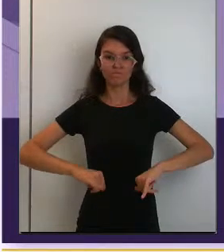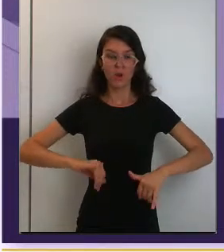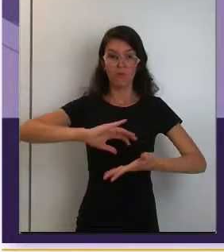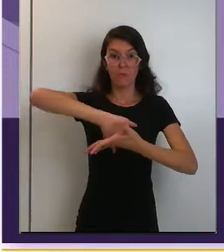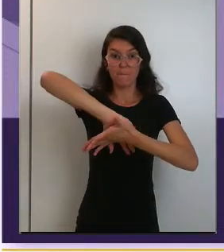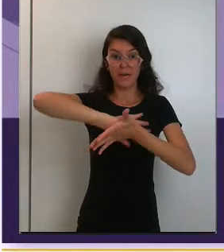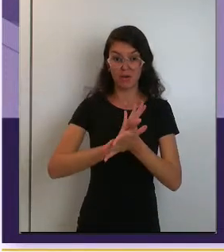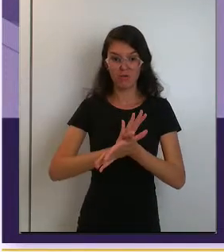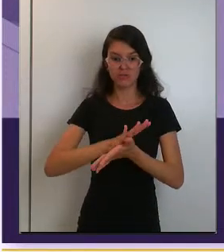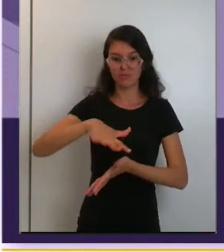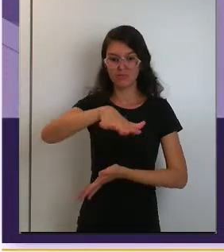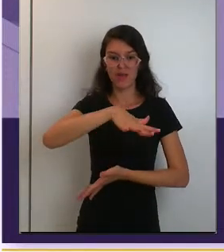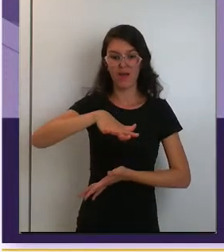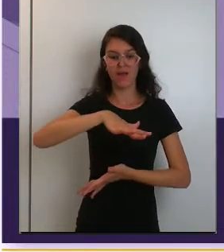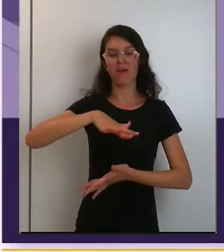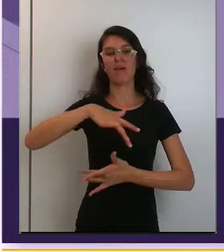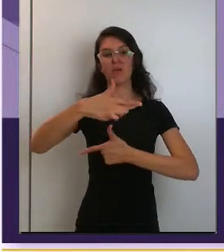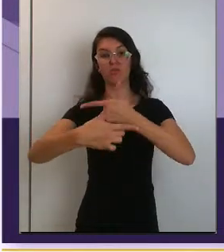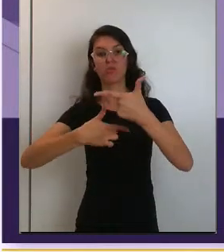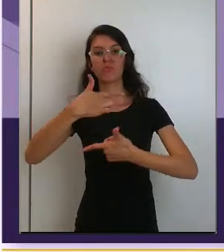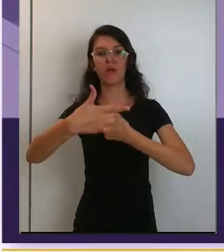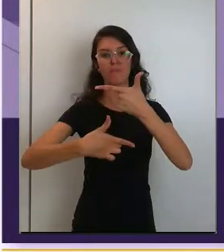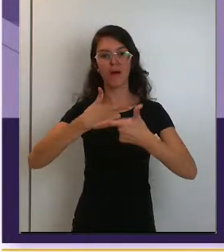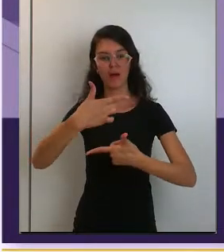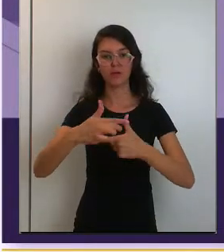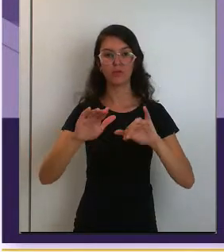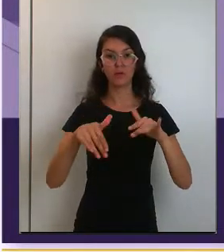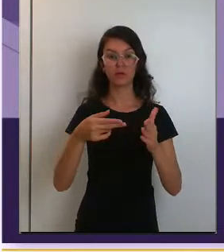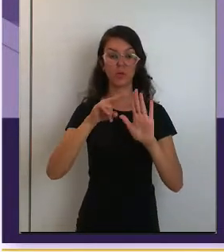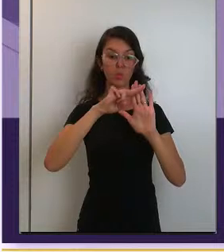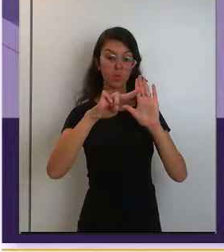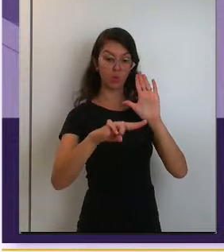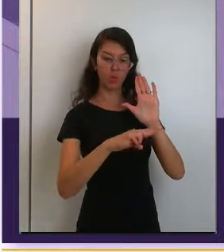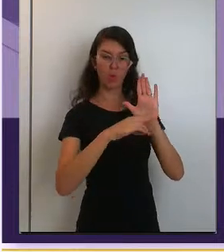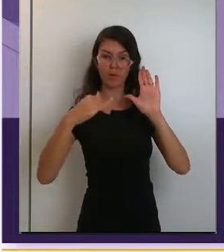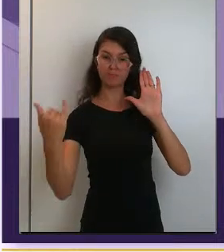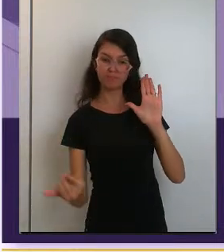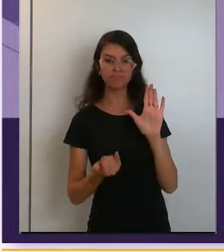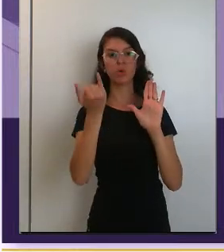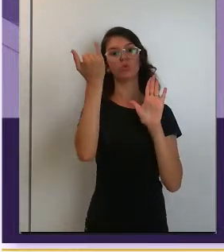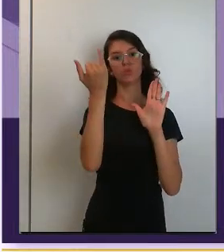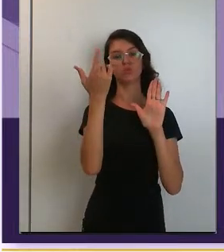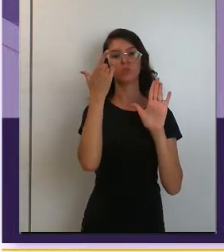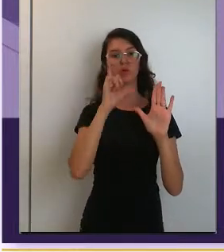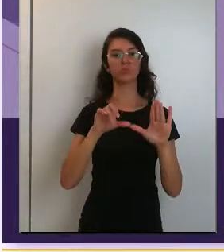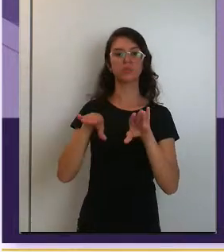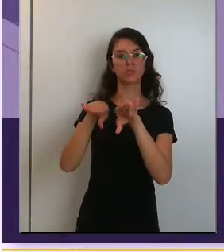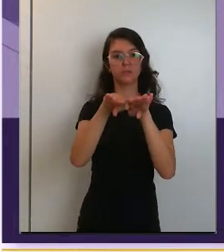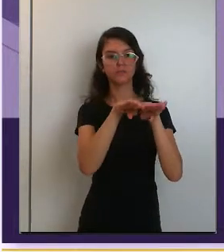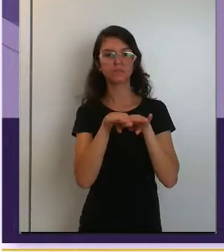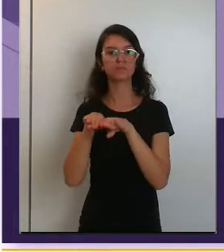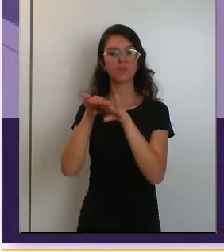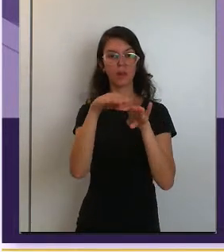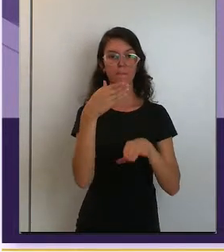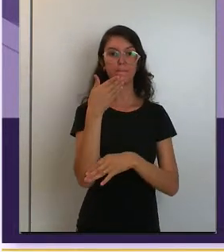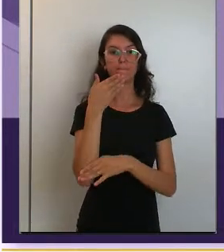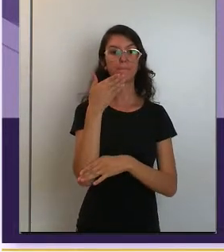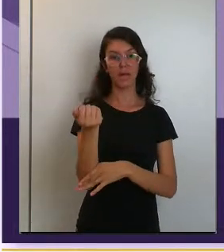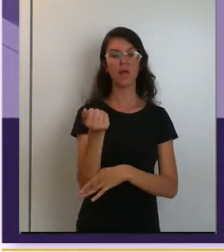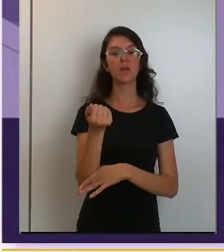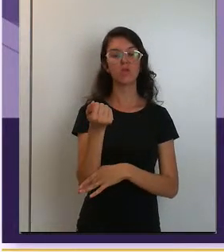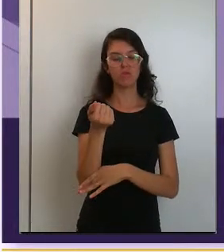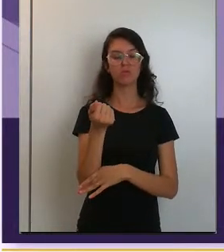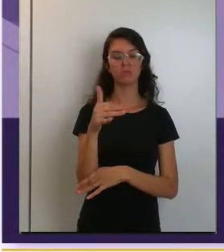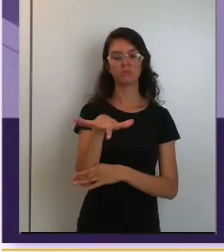do ambiente de trabalho. E uma das normas essenciais para equiparar a situação e melhorar